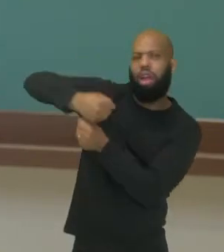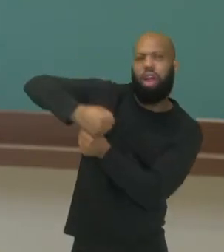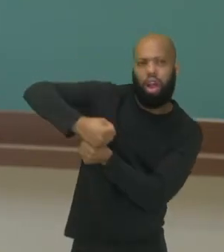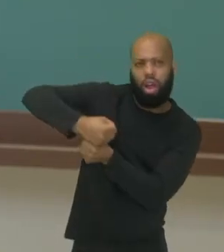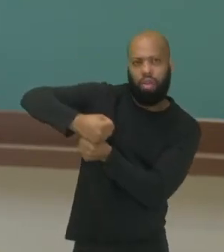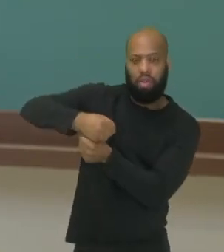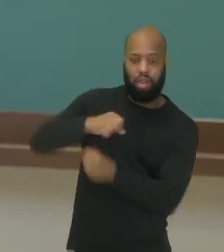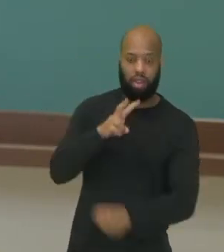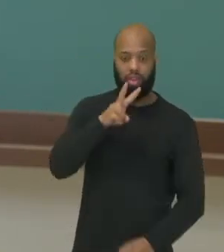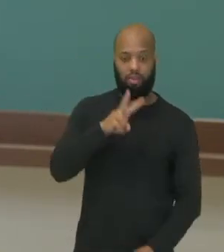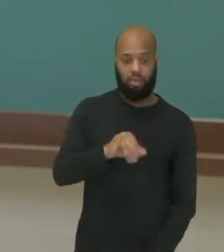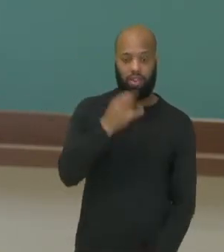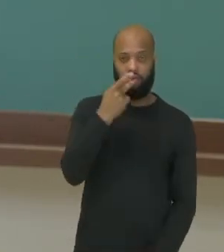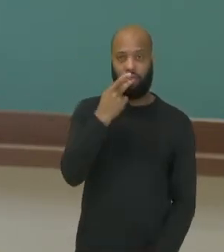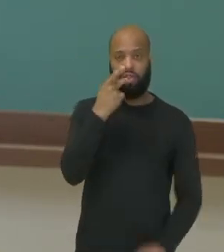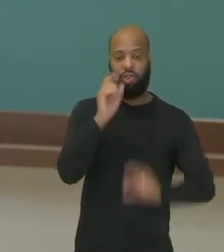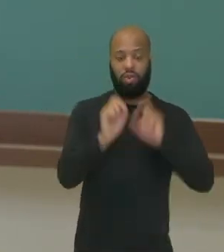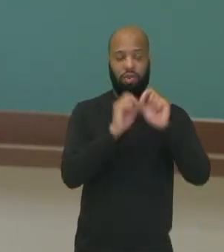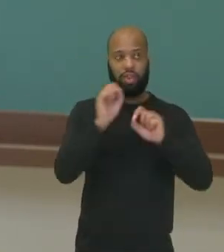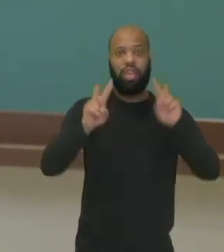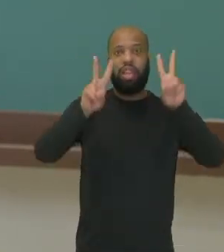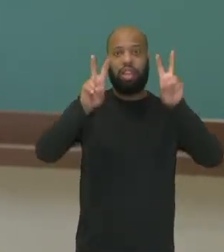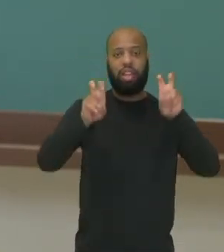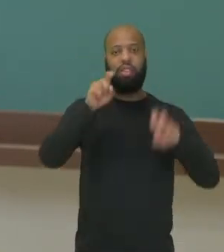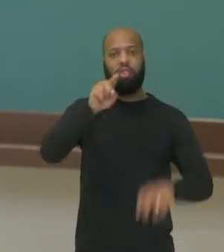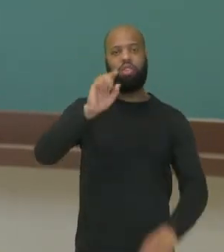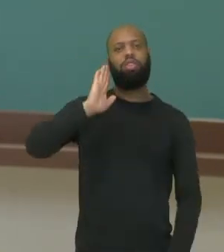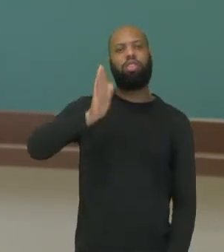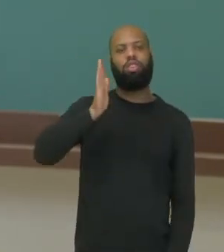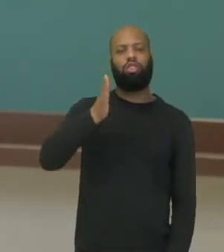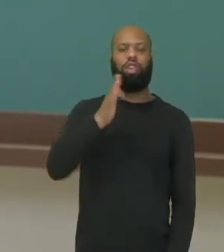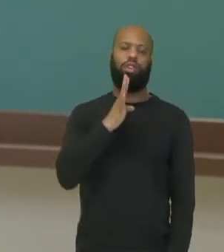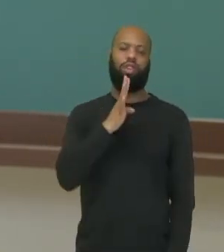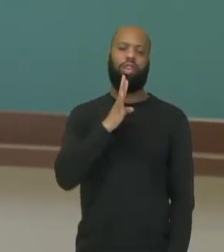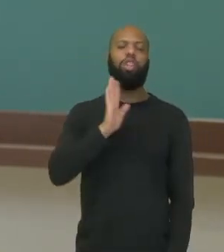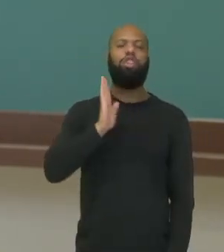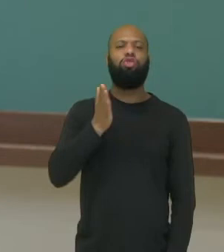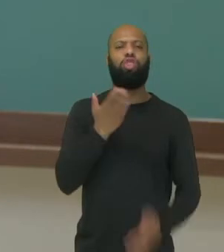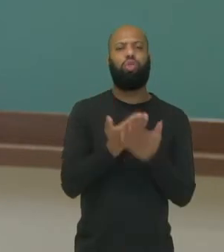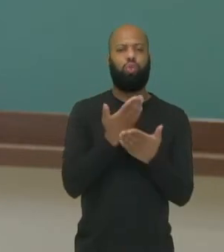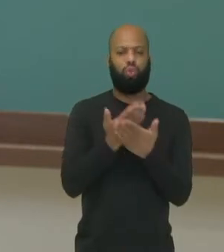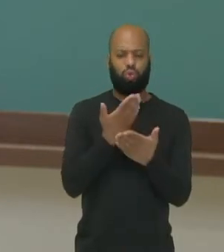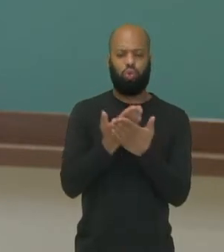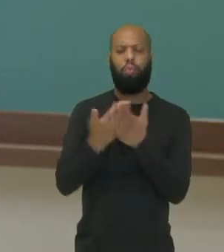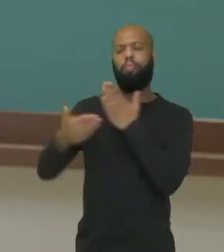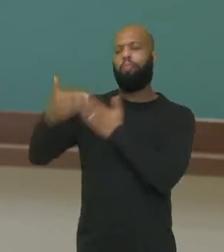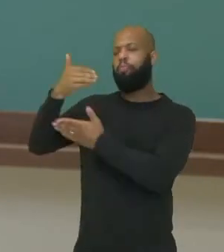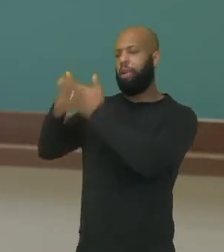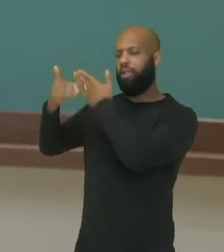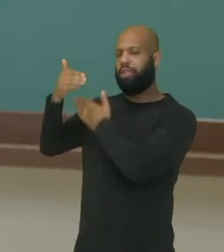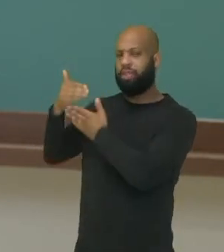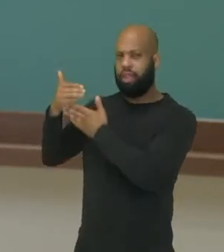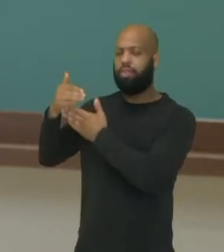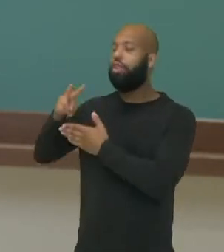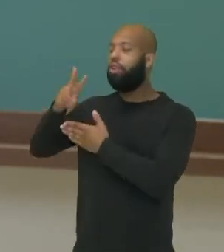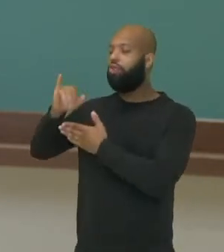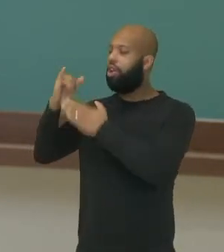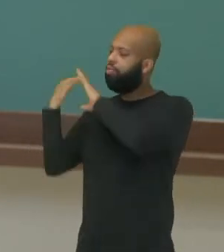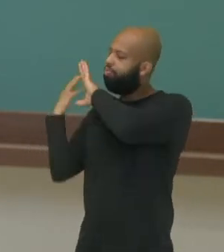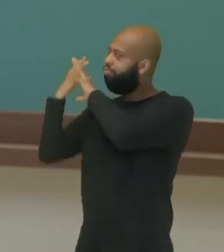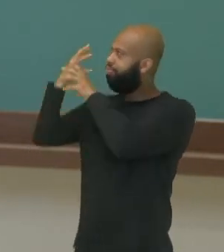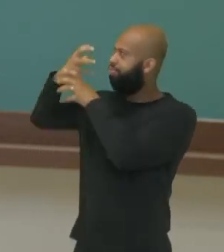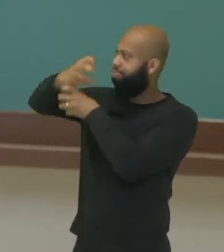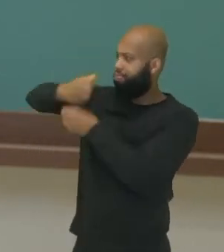Nós vamos tratar hoje de assunto que você já conhece, um assunto que você já estudou em anos